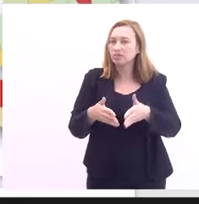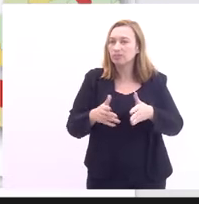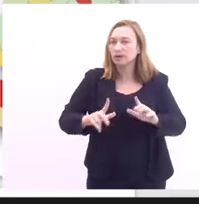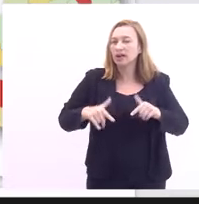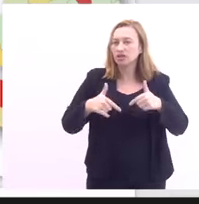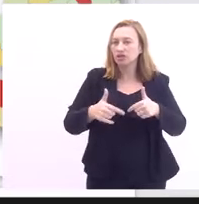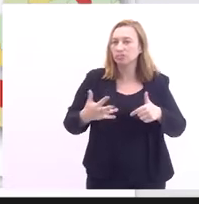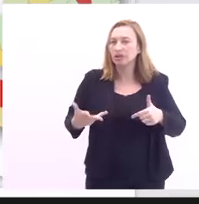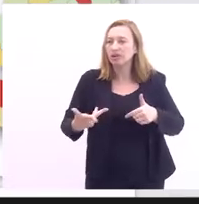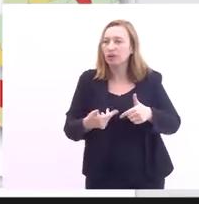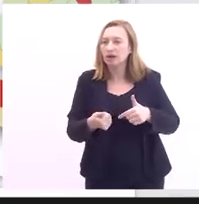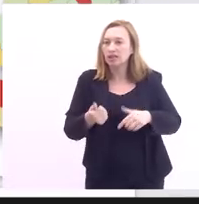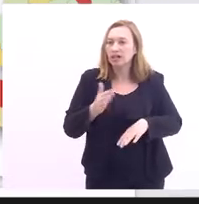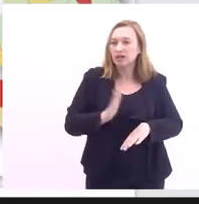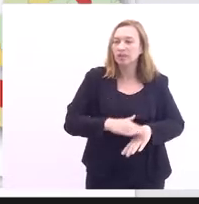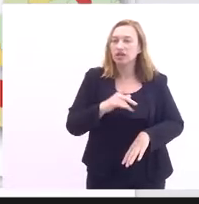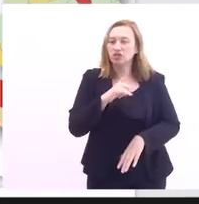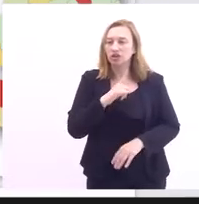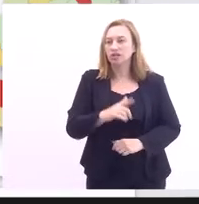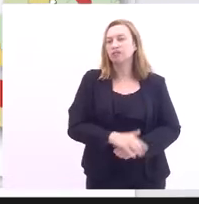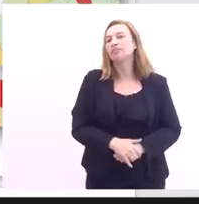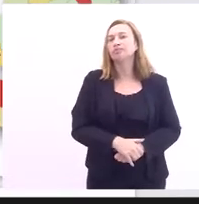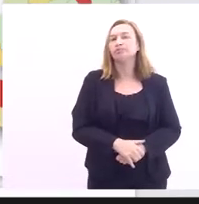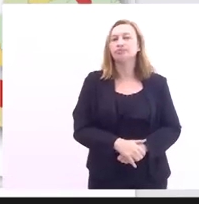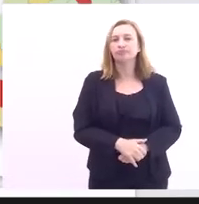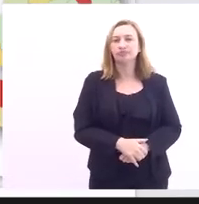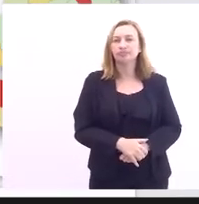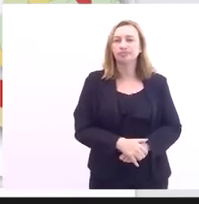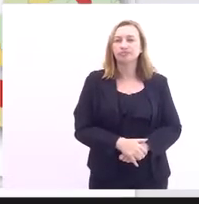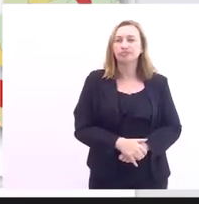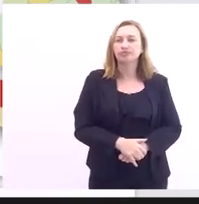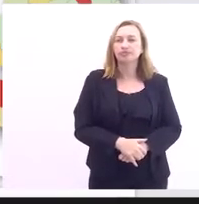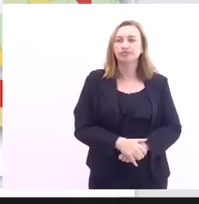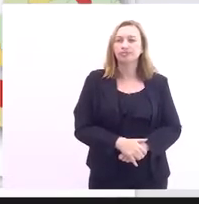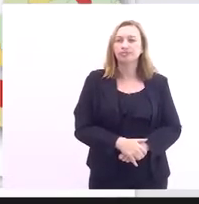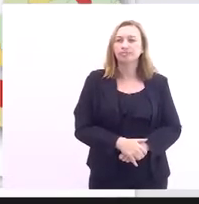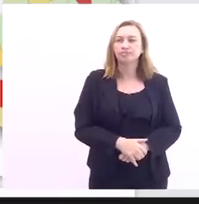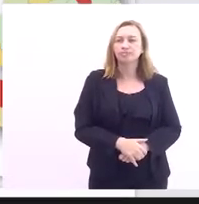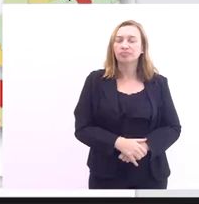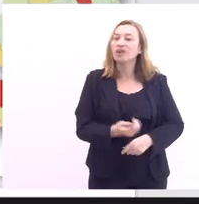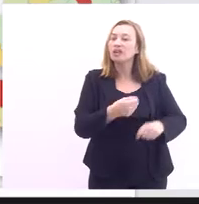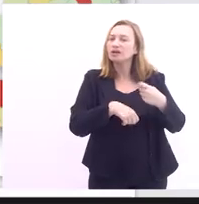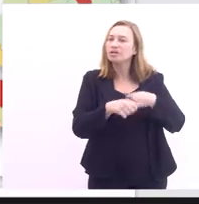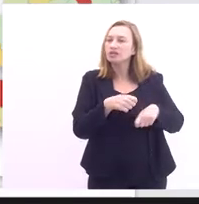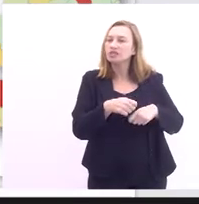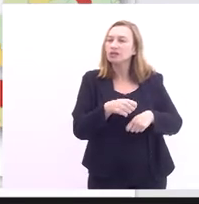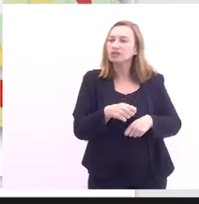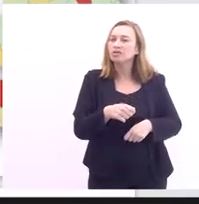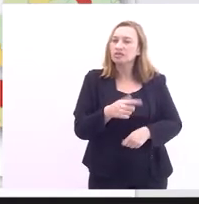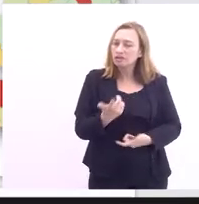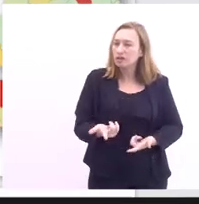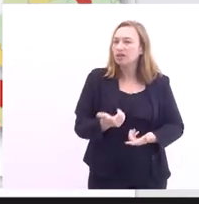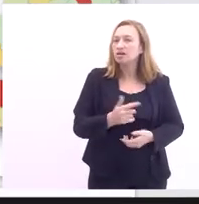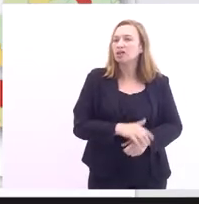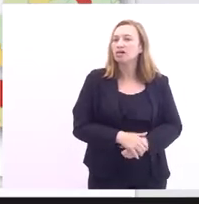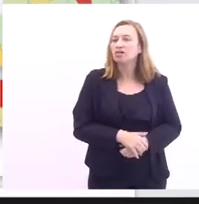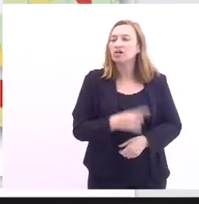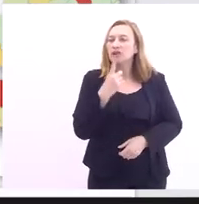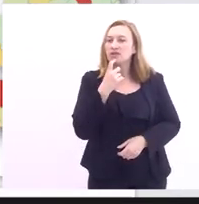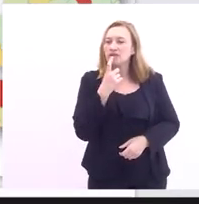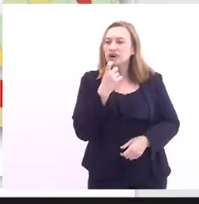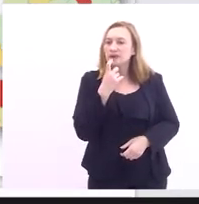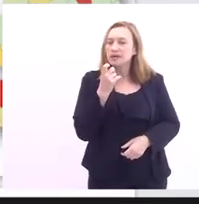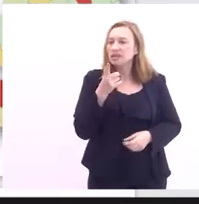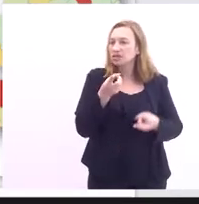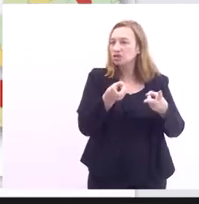para melhorar a qualidade do fornecimento, né? Então, aqui faz um demonstrativo geoespacializado, né? Em vermelho, assim,